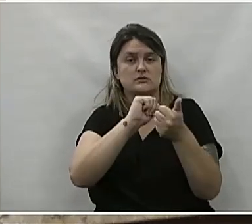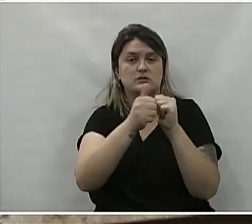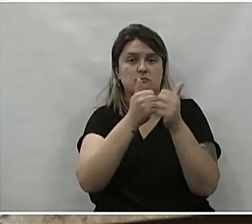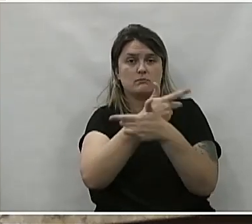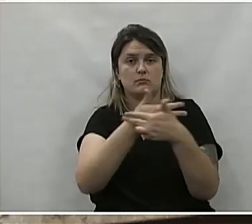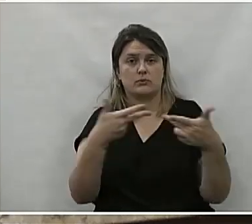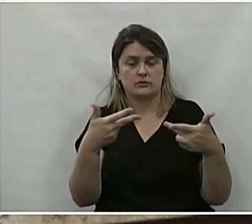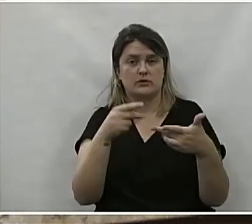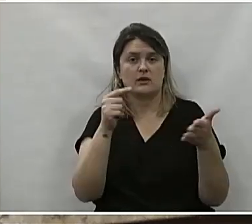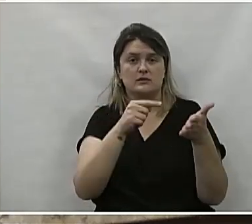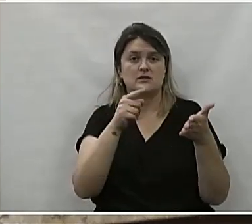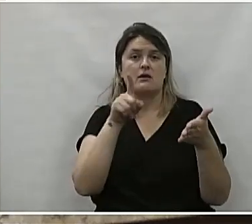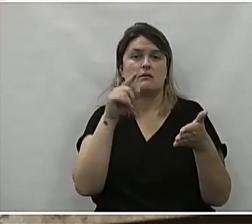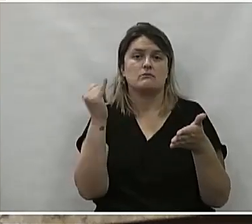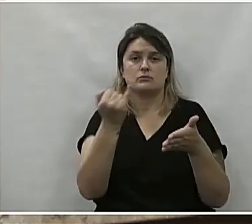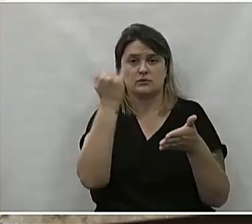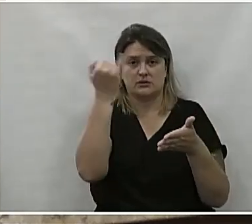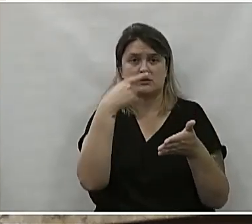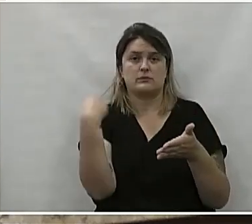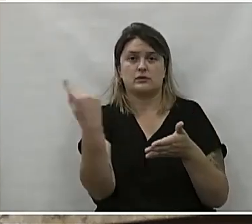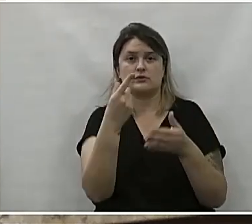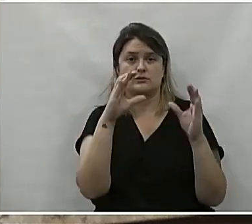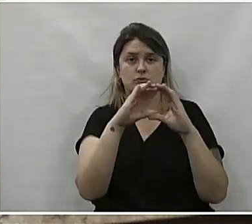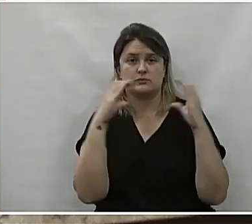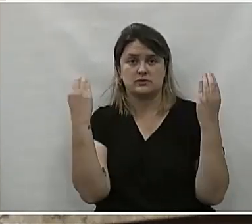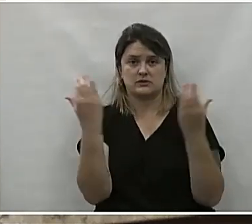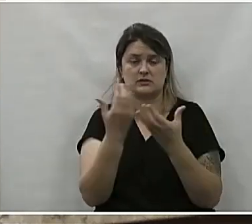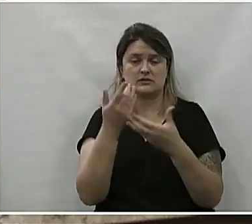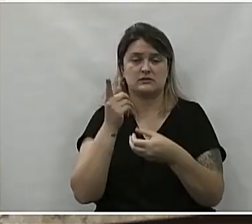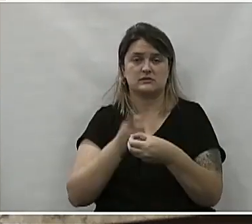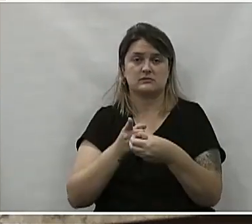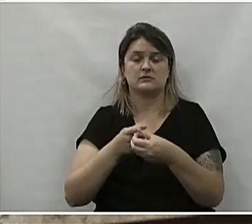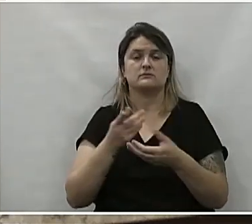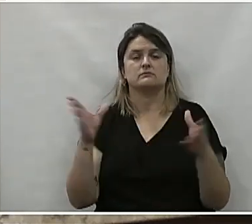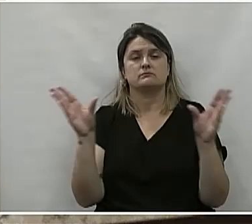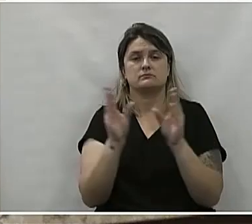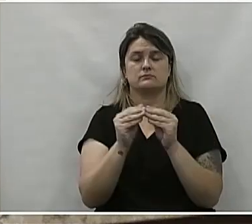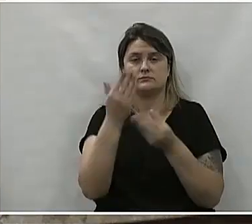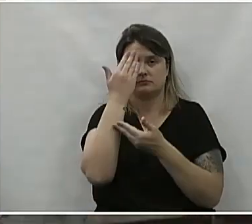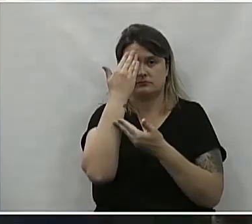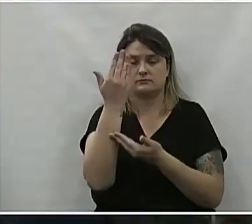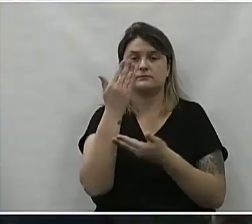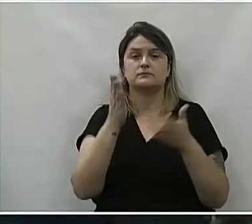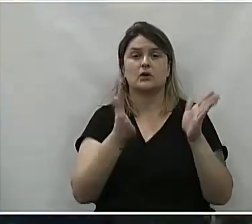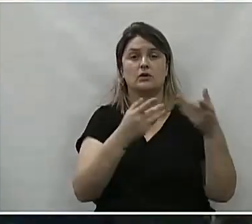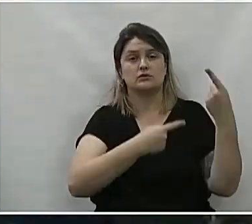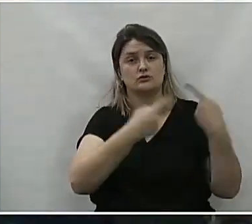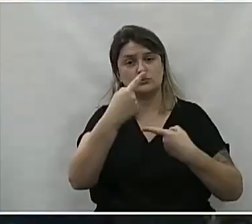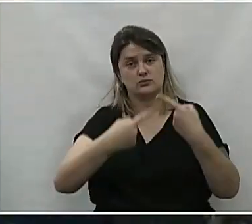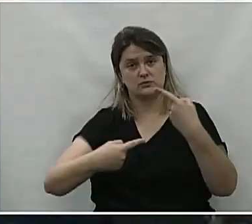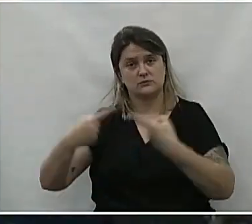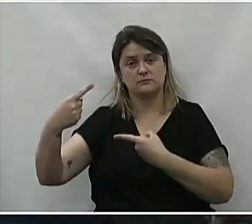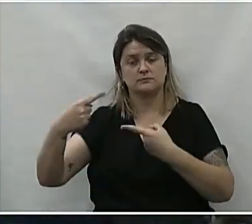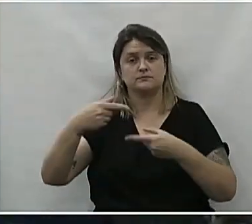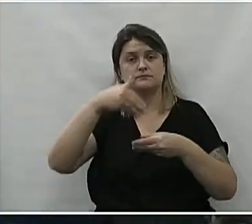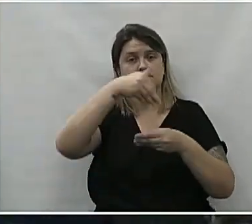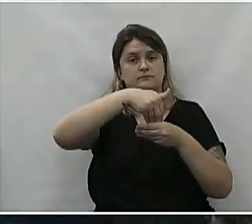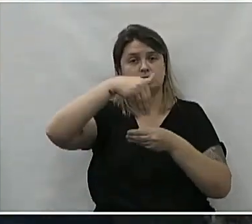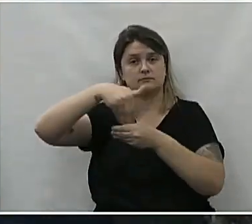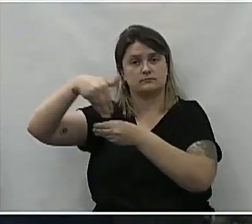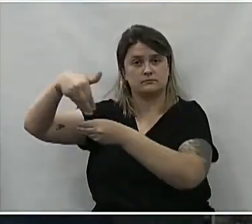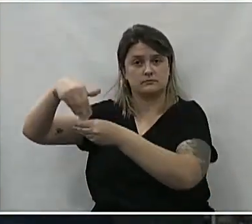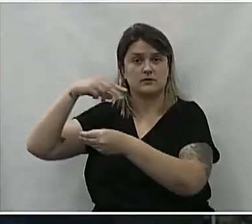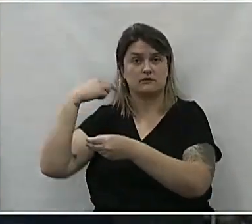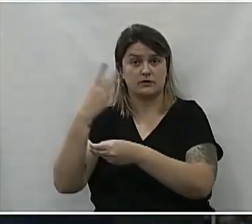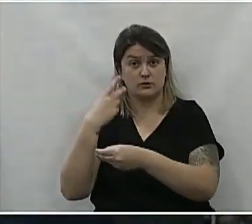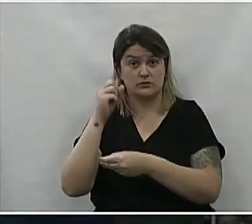esporte Que é muito importante Para a nossa comunidade Esportiva Aqui do município Seria isso Em discussão Em votação